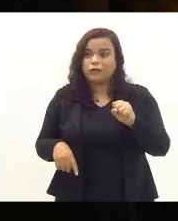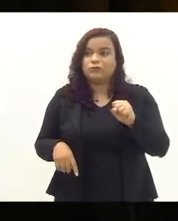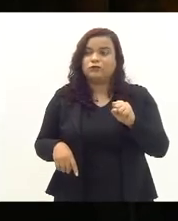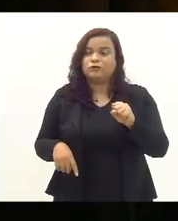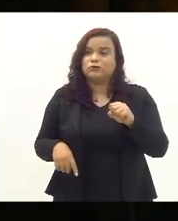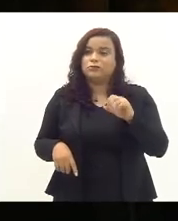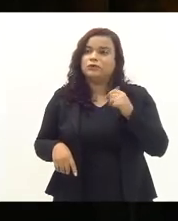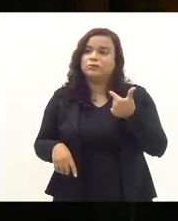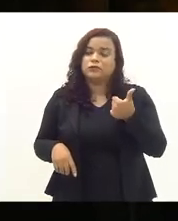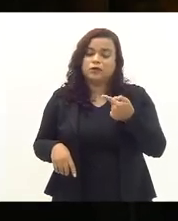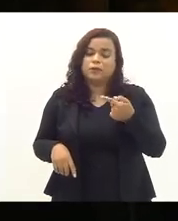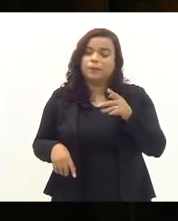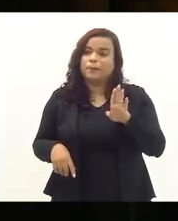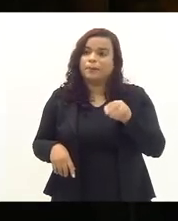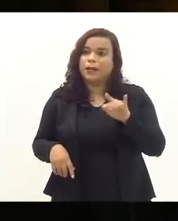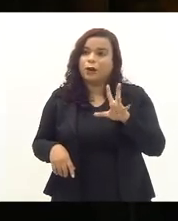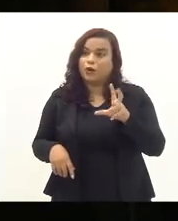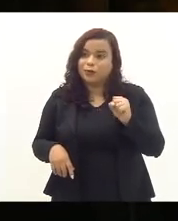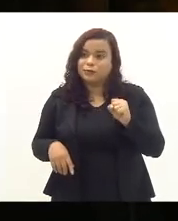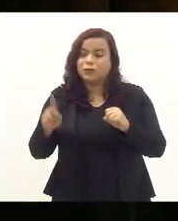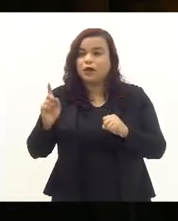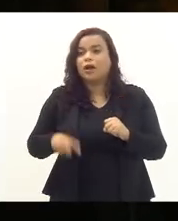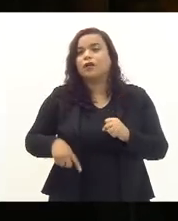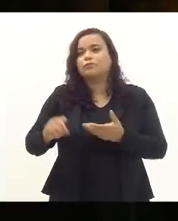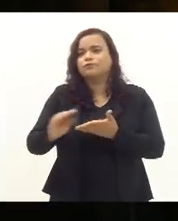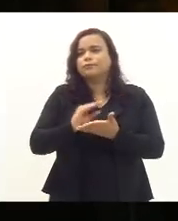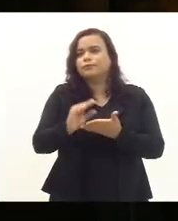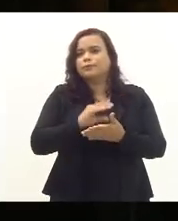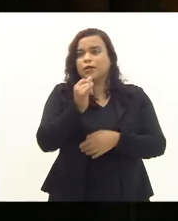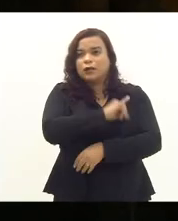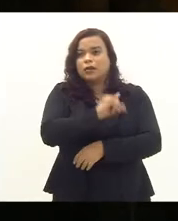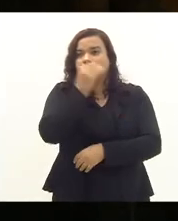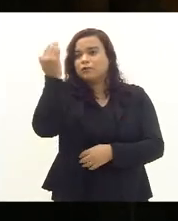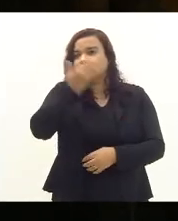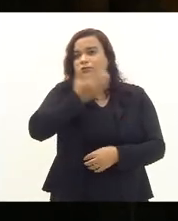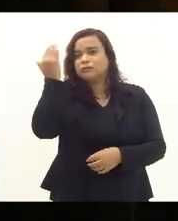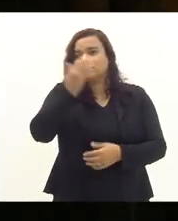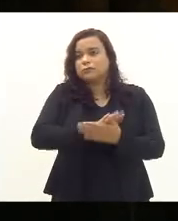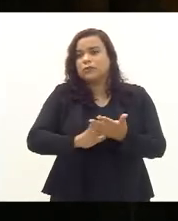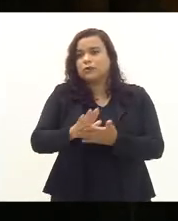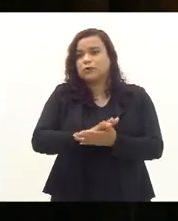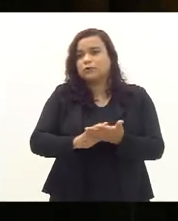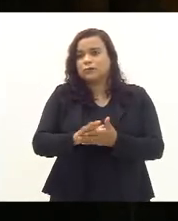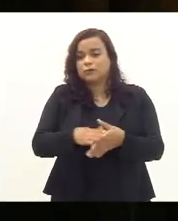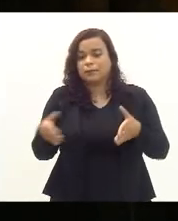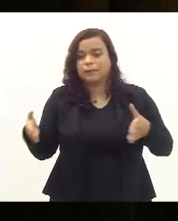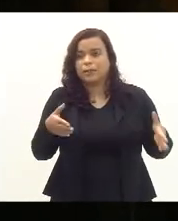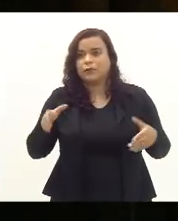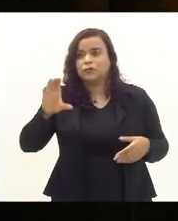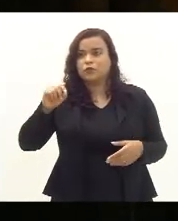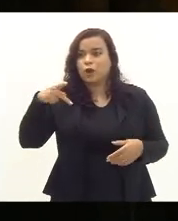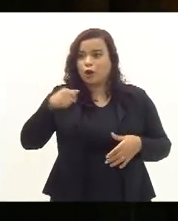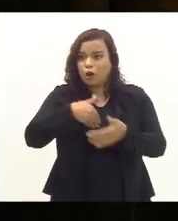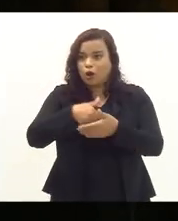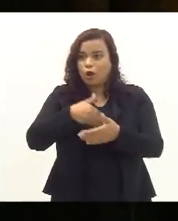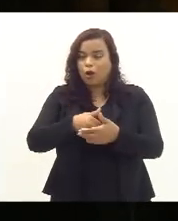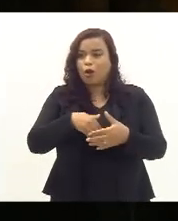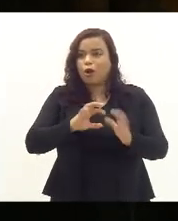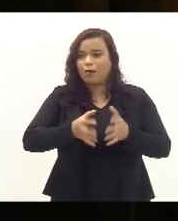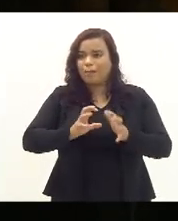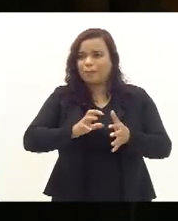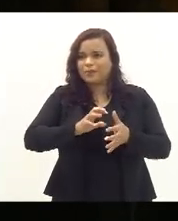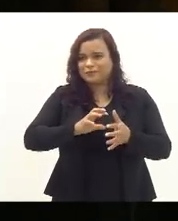17 bilhões um recurso que o Rio de Janeiro não viu nem durante a copa e nem durante a olimpíada